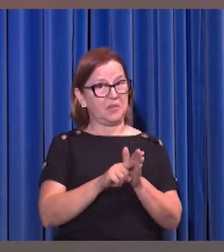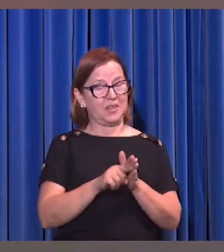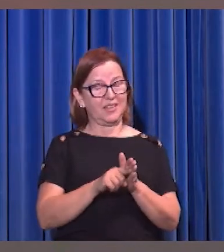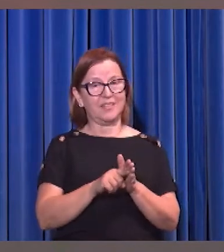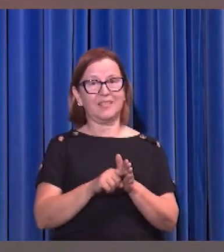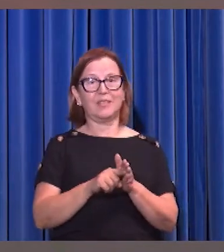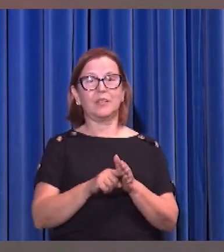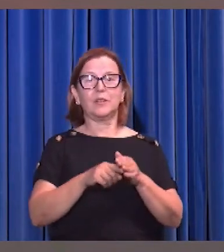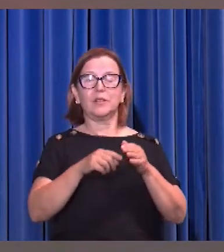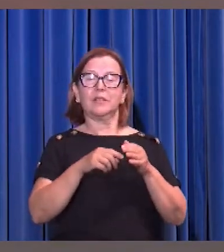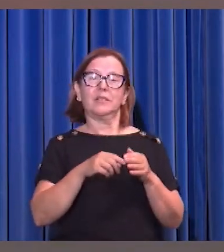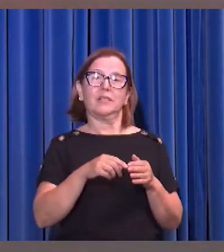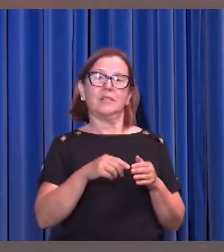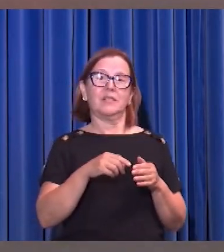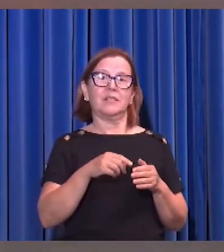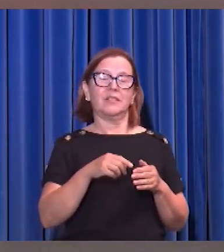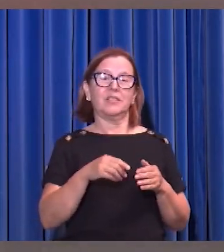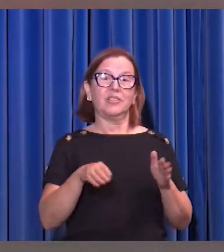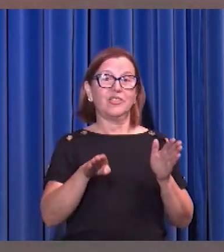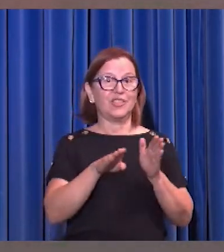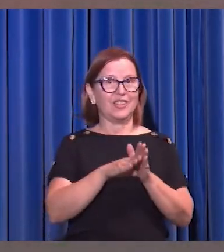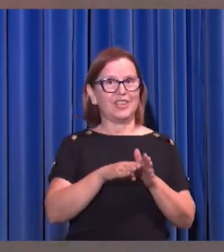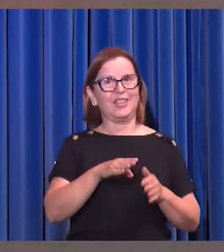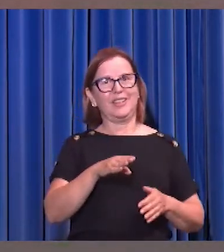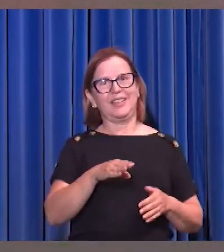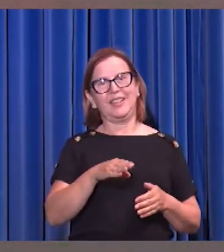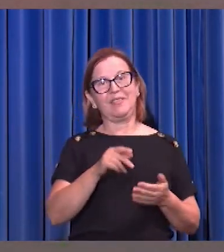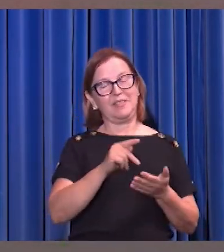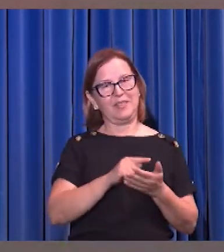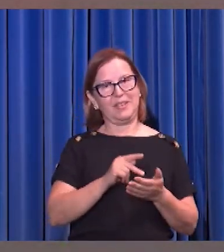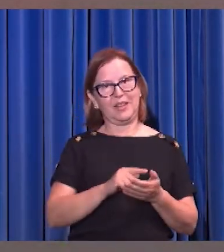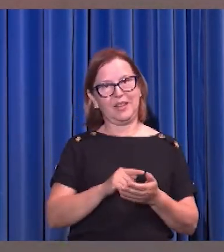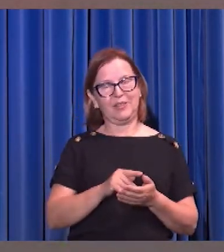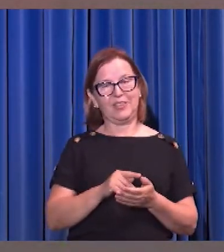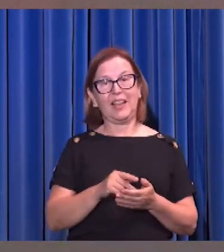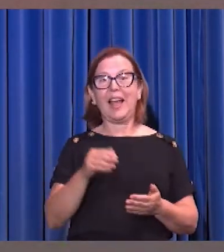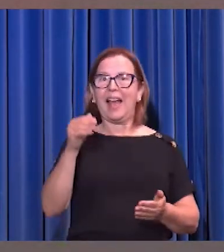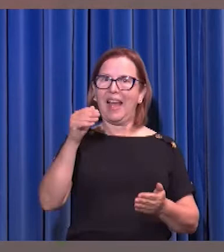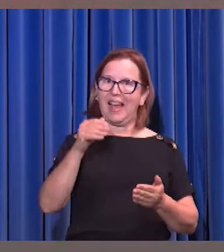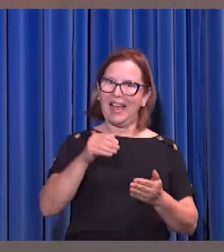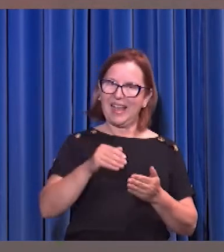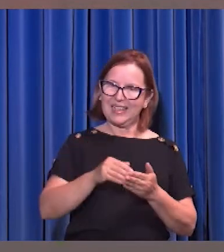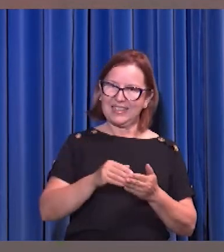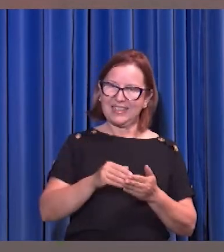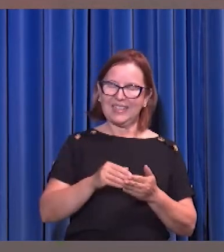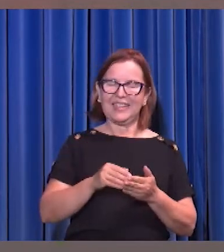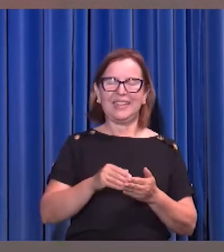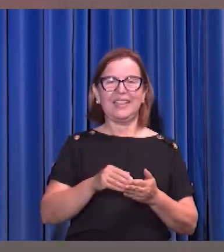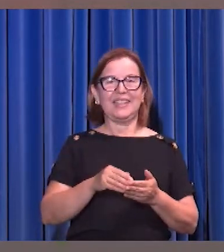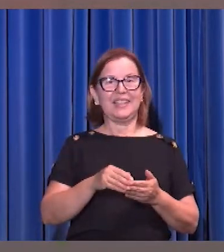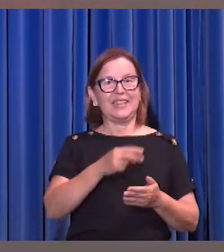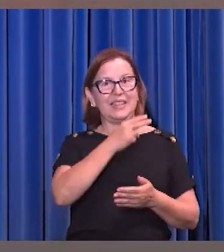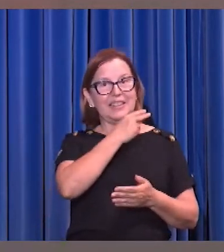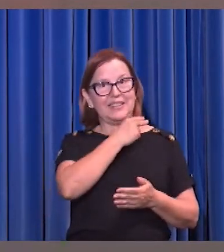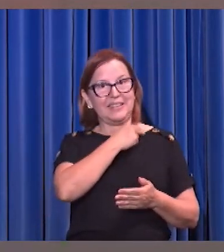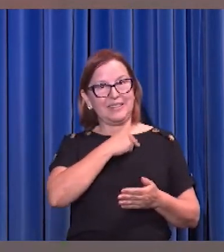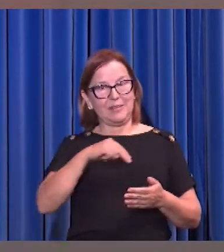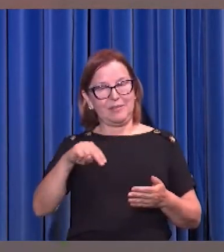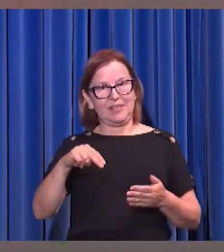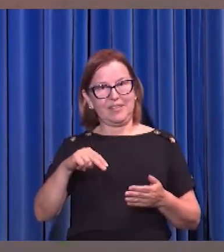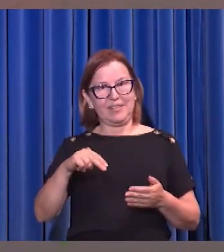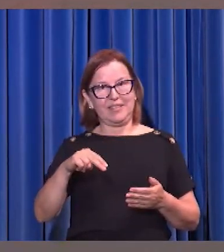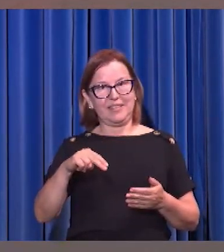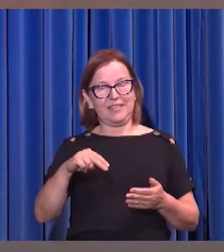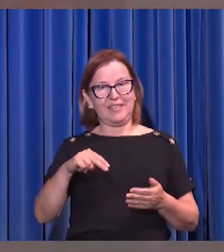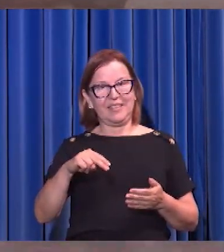Nicodemos pudesse ser trazido à vida espiritual. Quando então ele tivesse a vida do